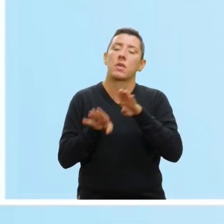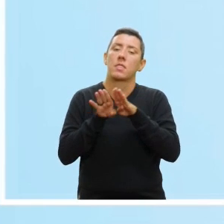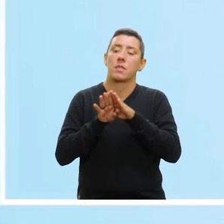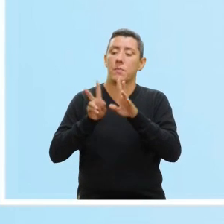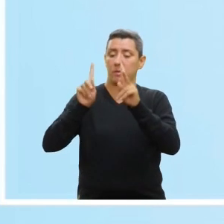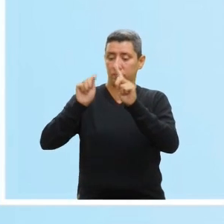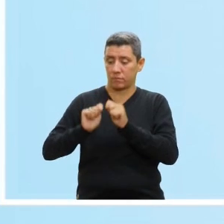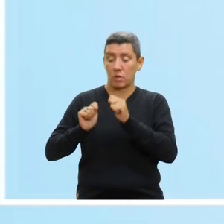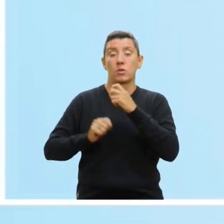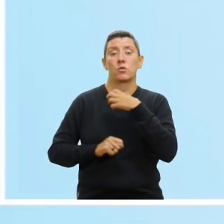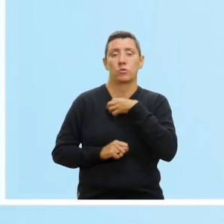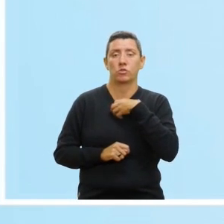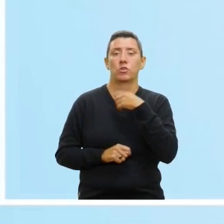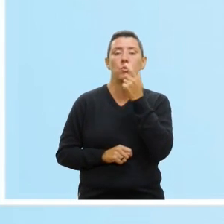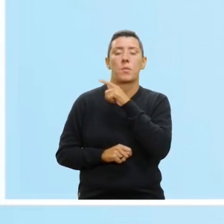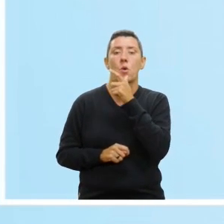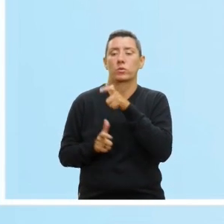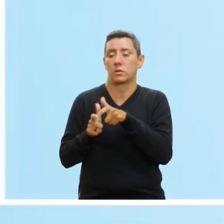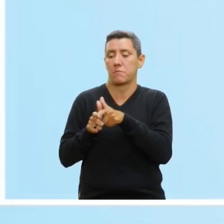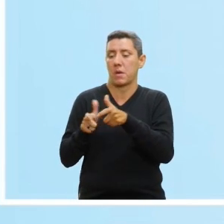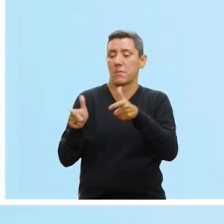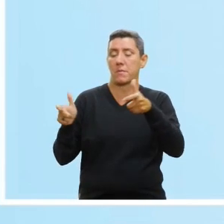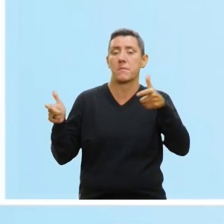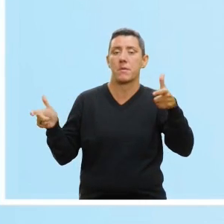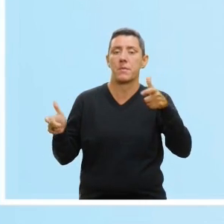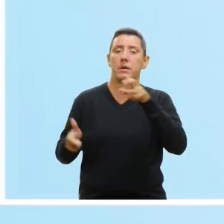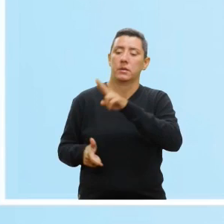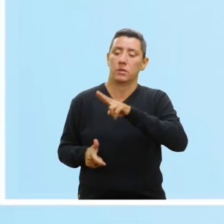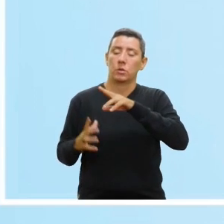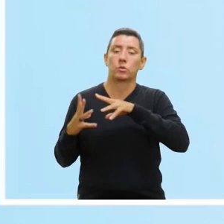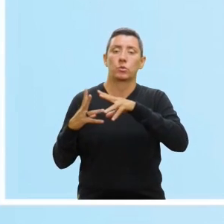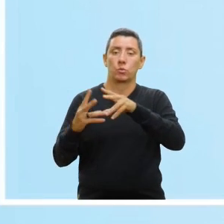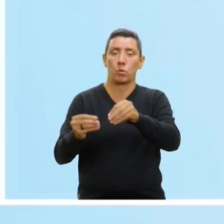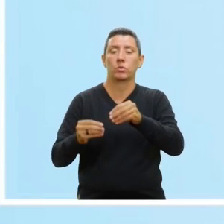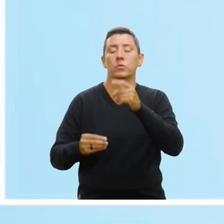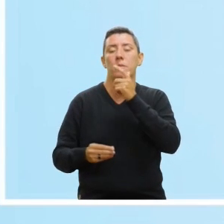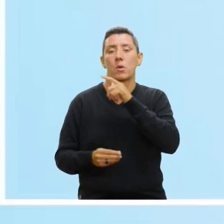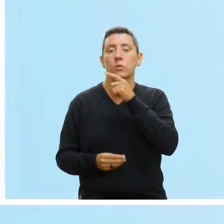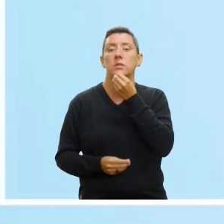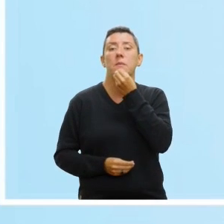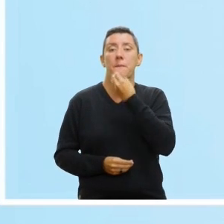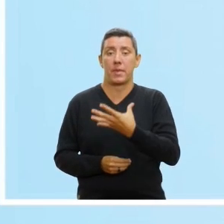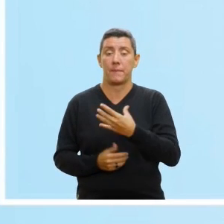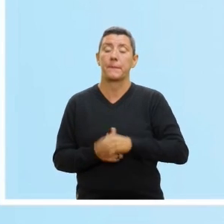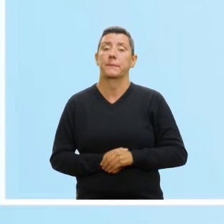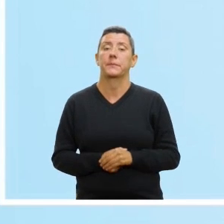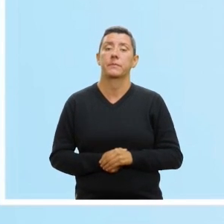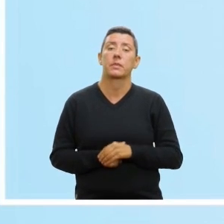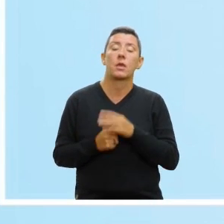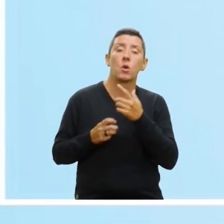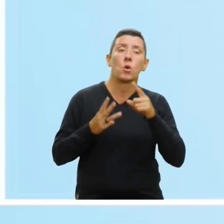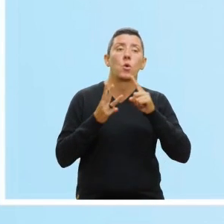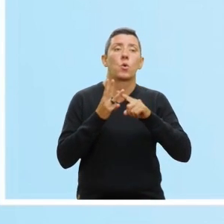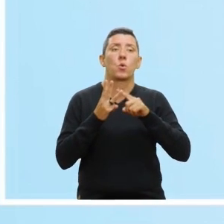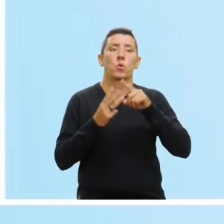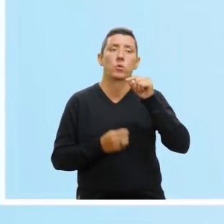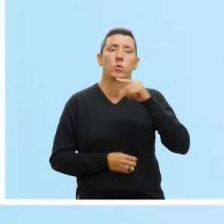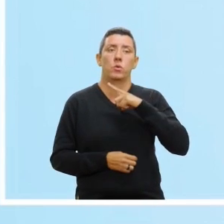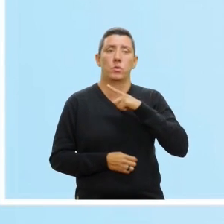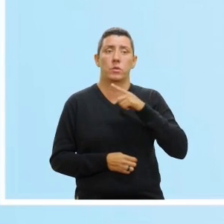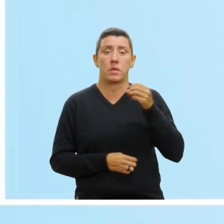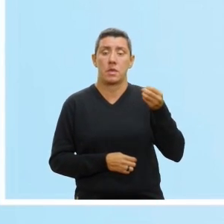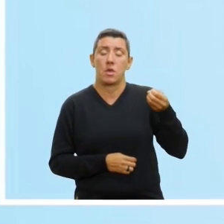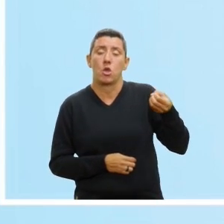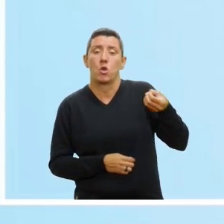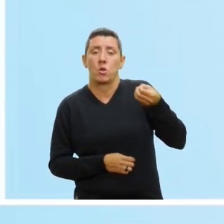novas capacidades e crescer a rede de uma forma sustentável, de uma forma boa. Um outro ponto aqui, New Smart OEM,